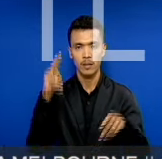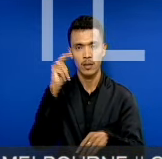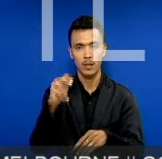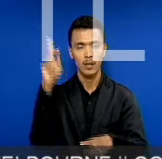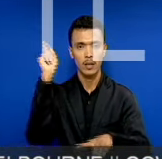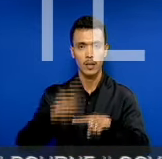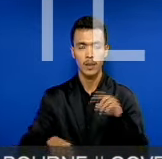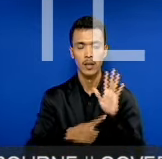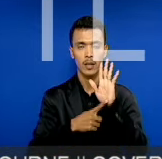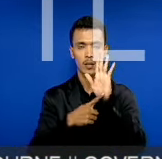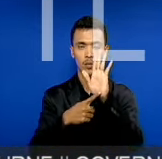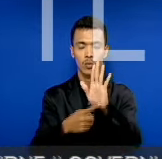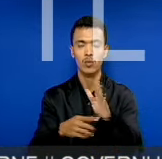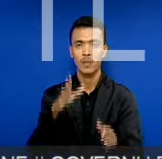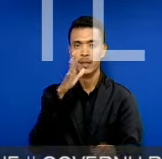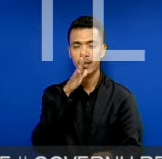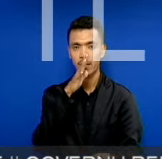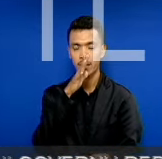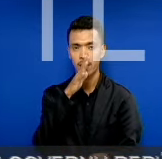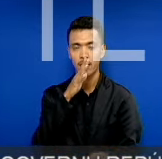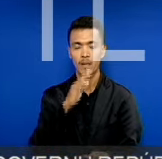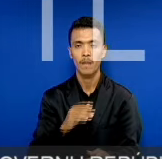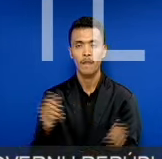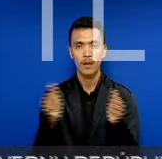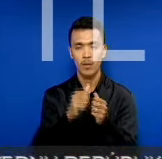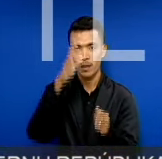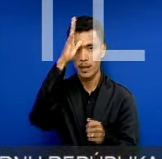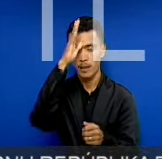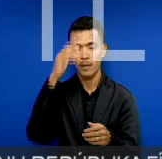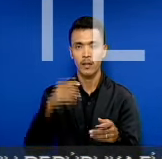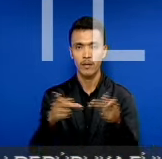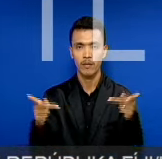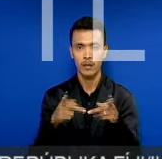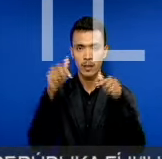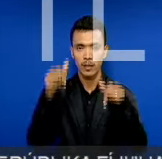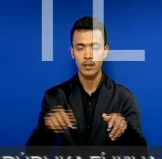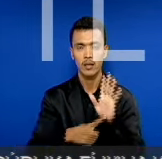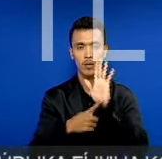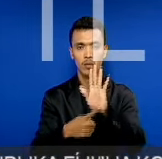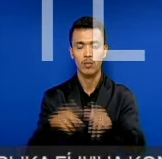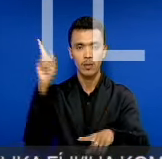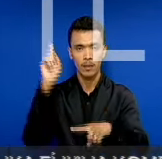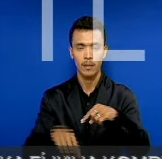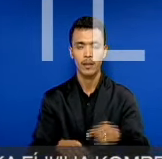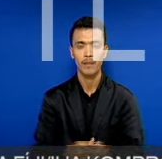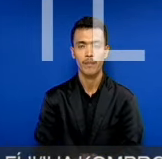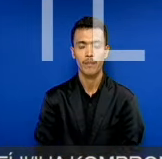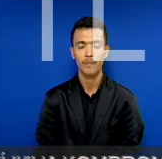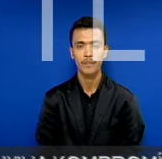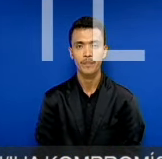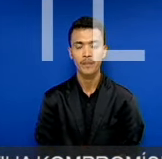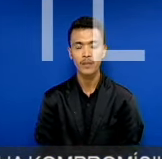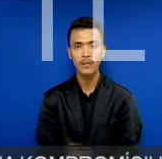publika, situa saun de nebema inang, inangka, o amandrum e kondisang han sanita hal publika saun ne la bele. Tambene, hau